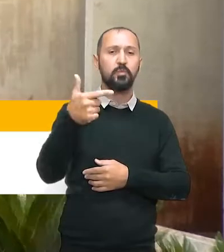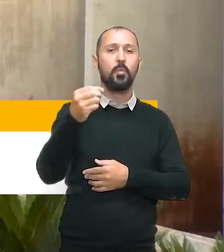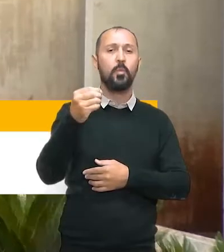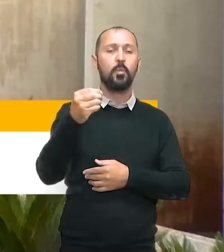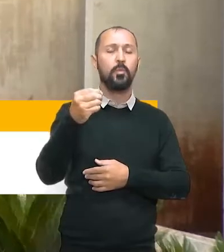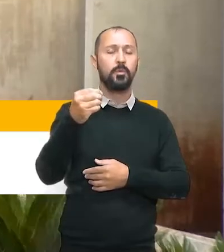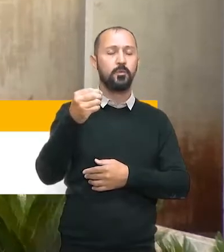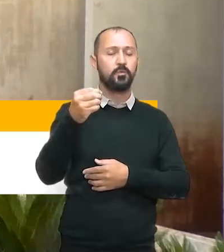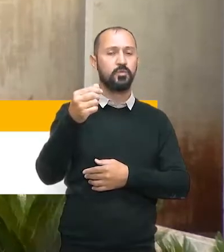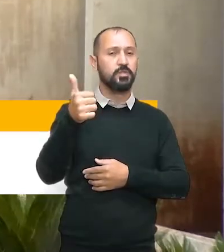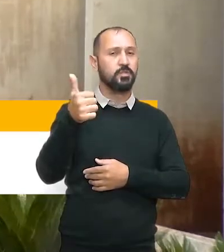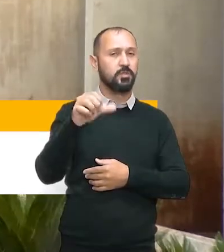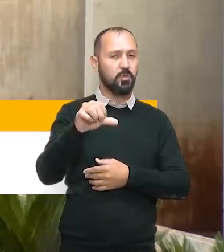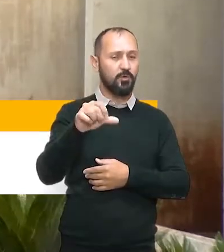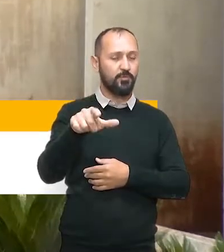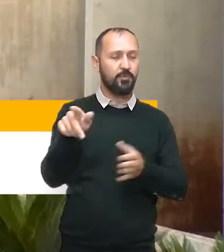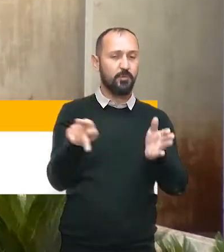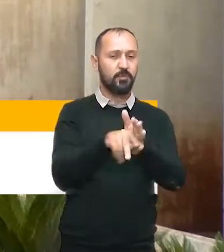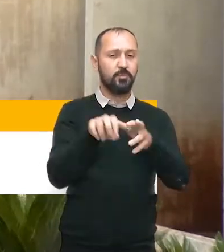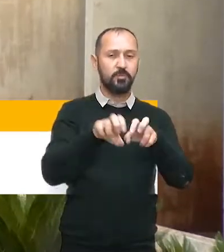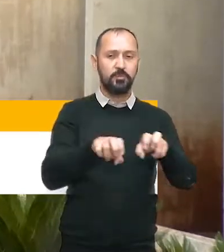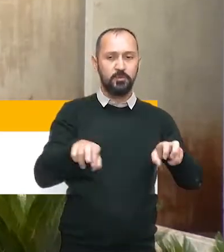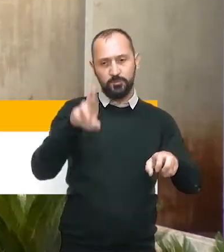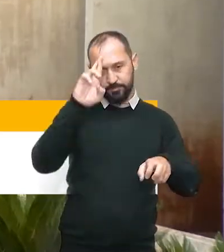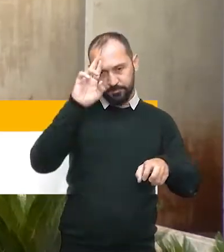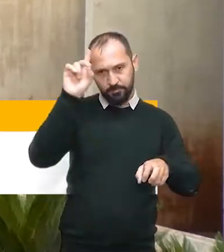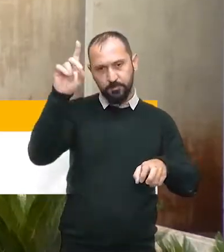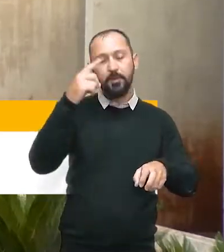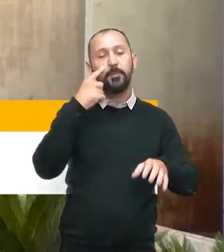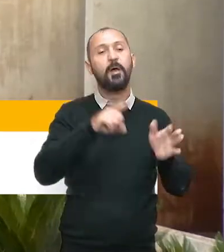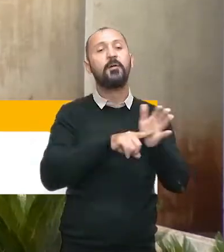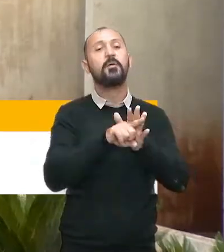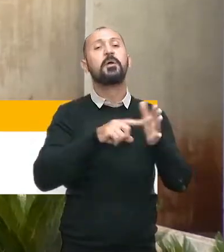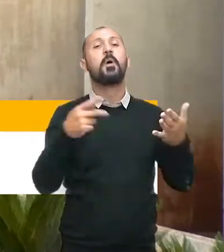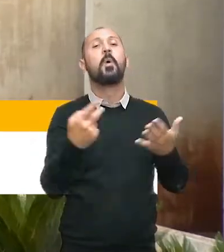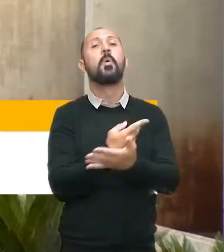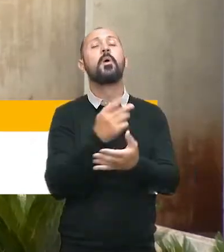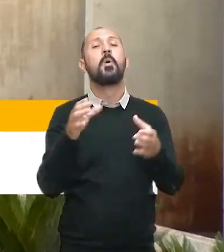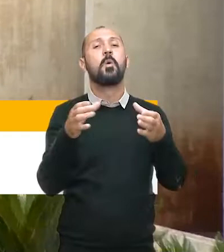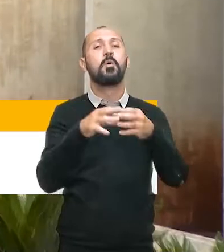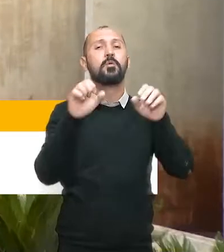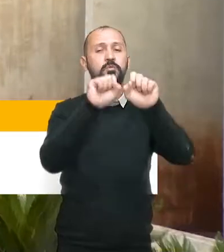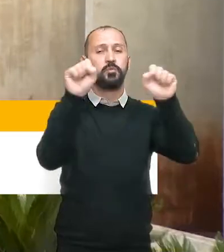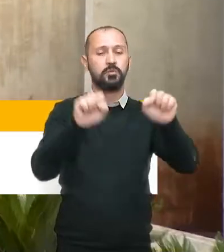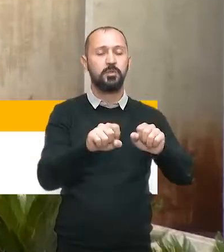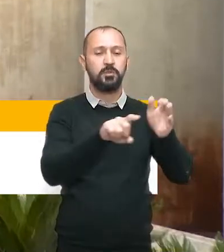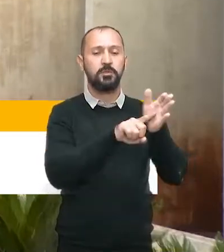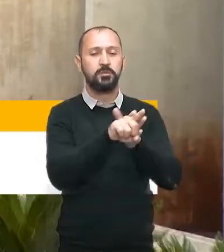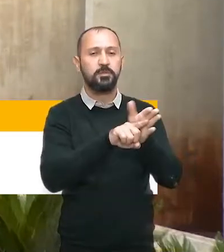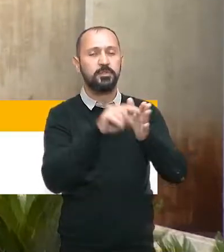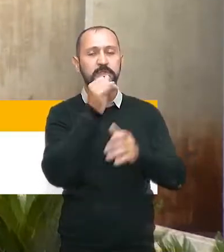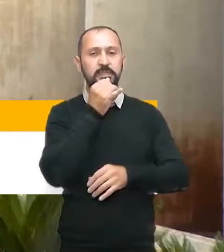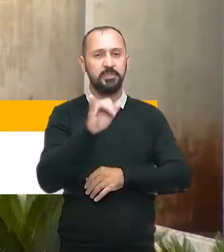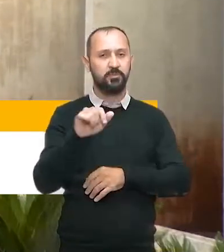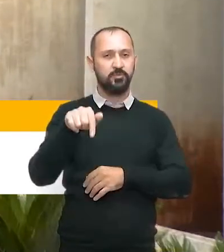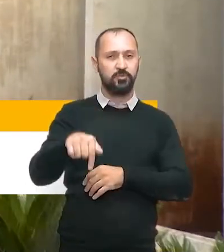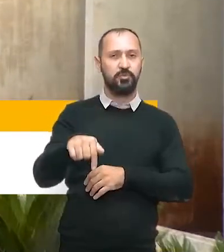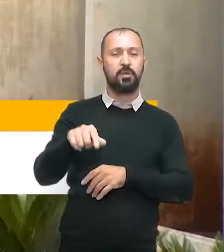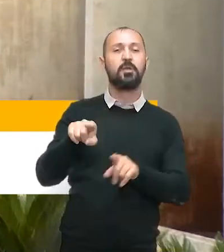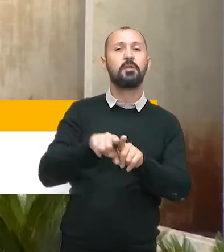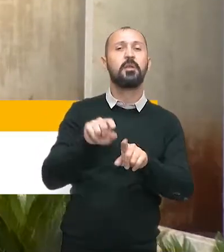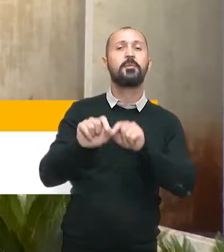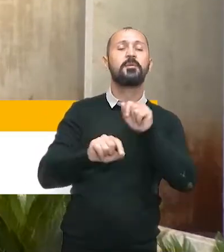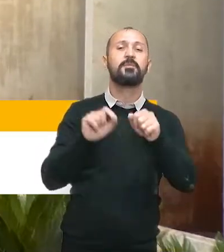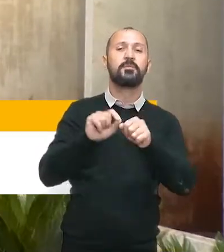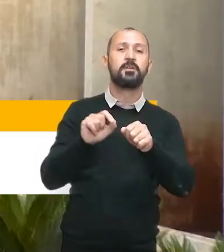2019 pela mesa diretora da Ale Miss com objetivo de apurar irregularidades no sistema de medição de energia elétrica